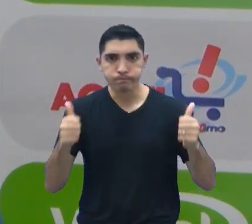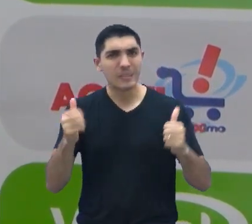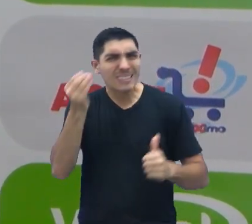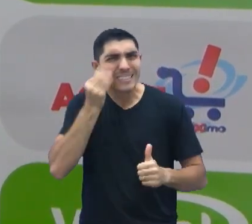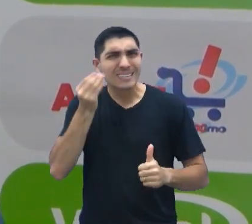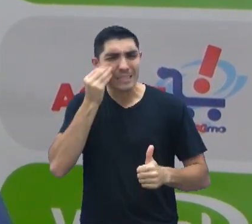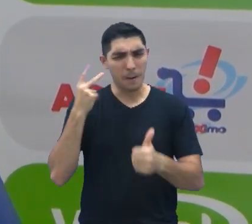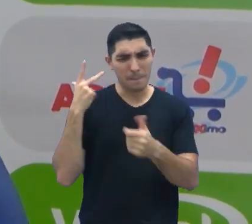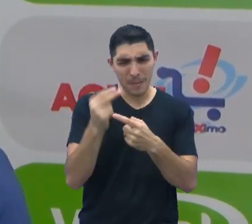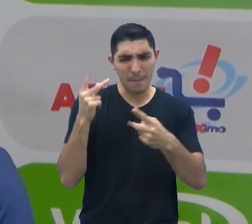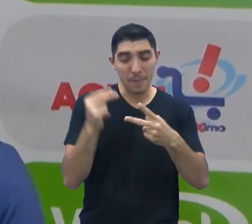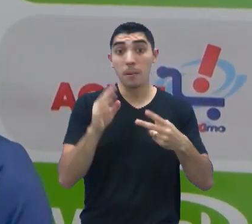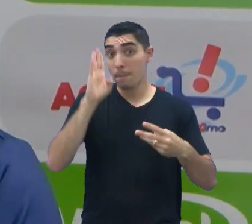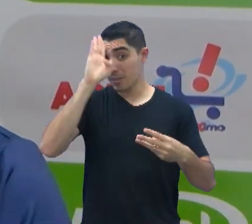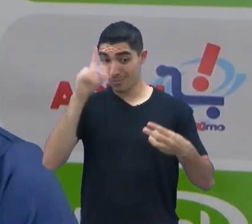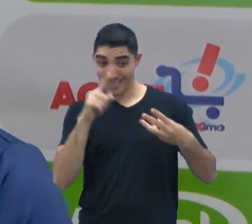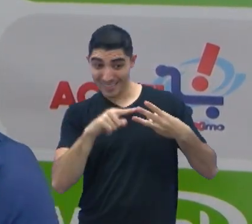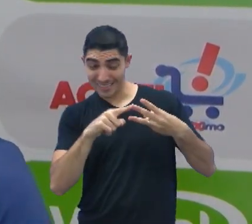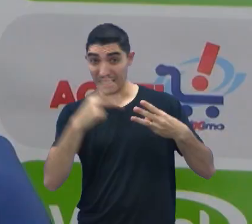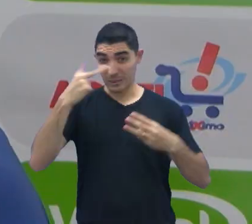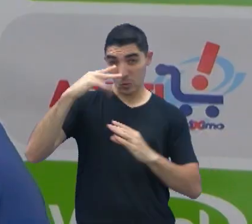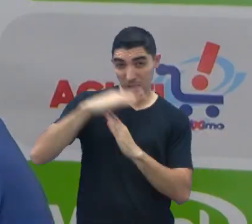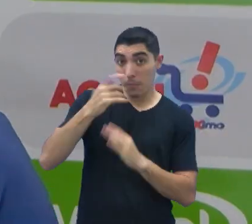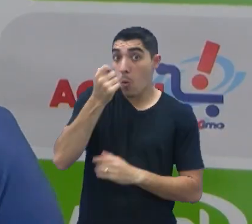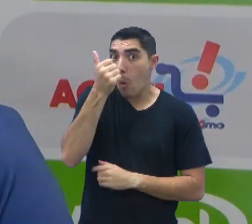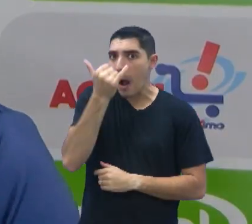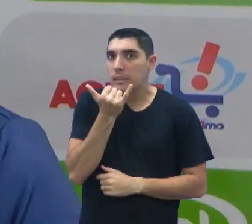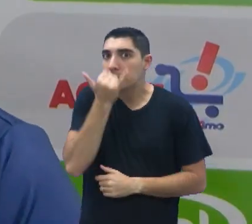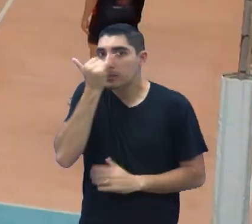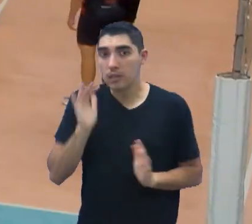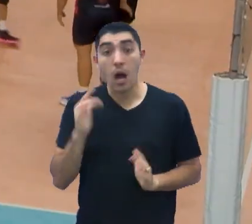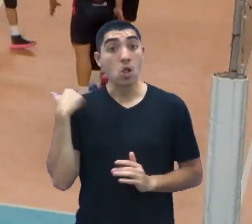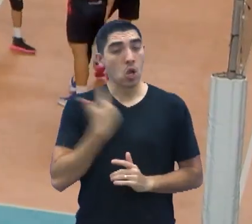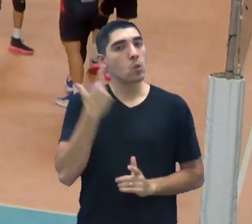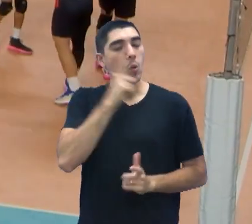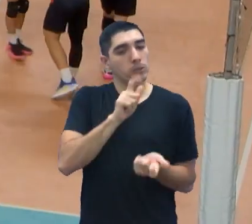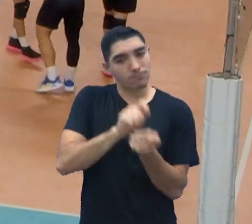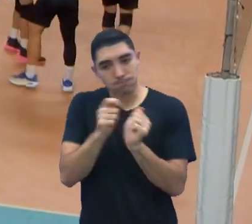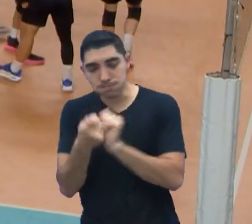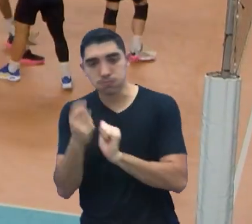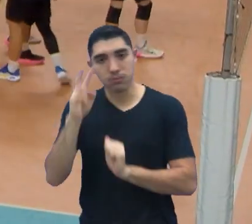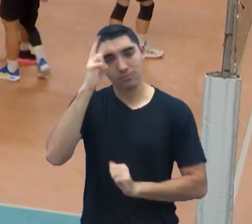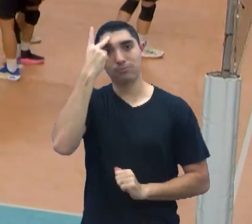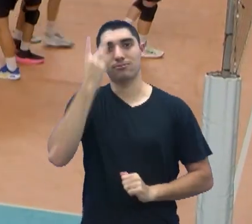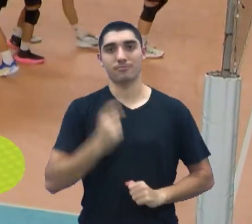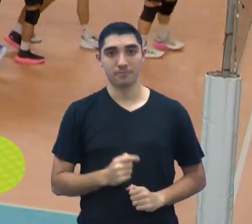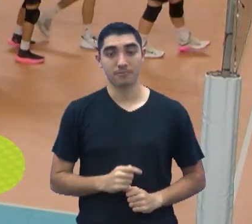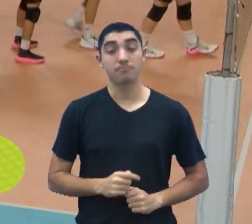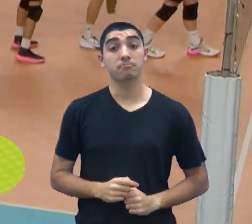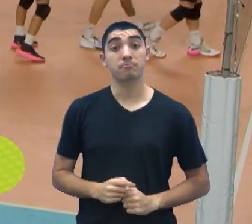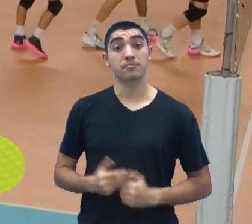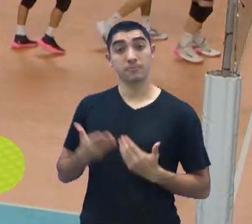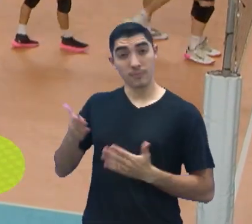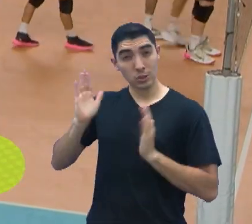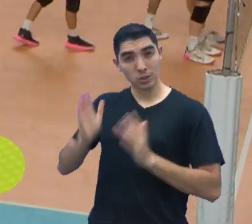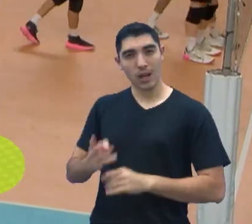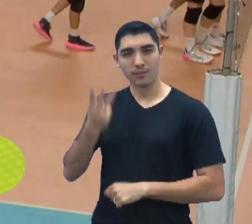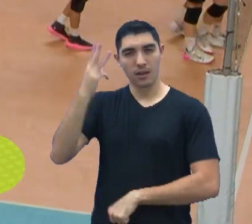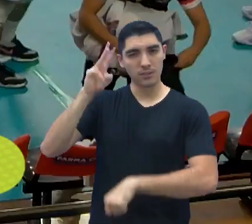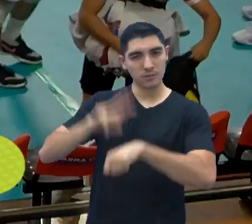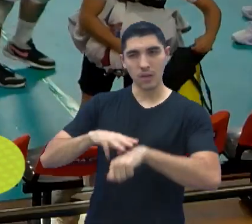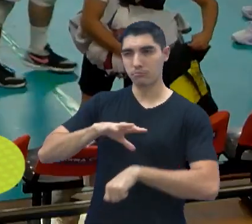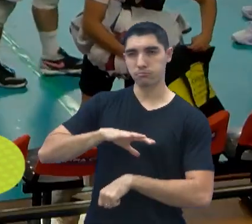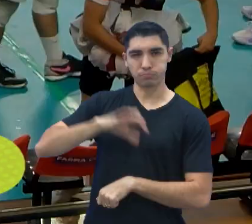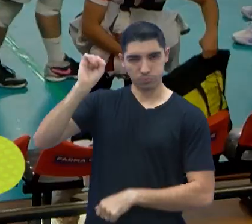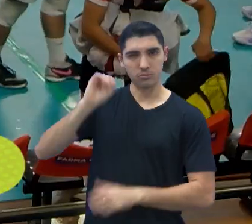set, no segundo, que a gente quase deixou escapar, a gente teve resiliência de buscar. Tricampeão mundial e campeão olímpico em Atenas